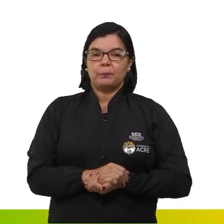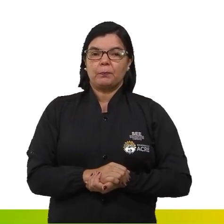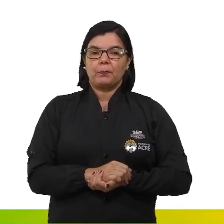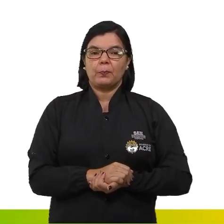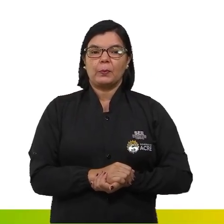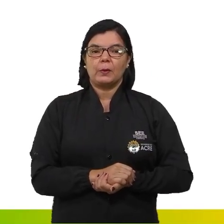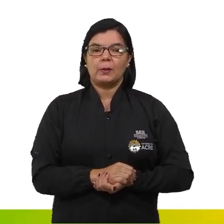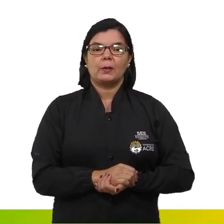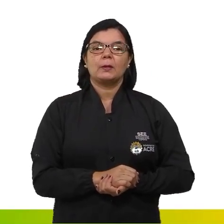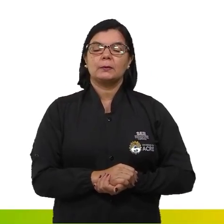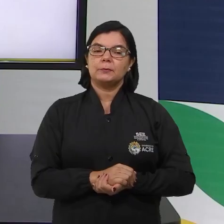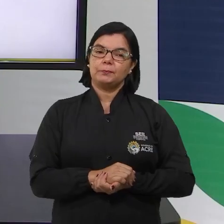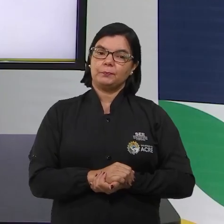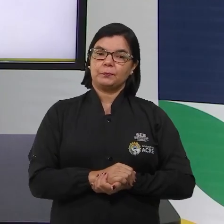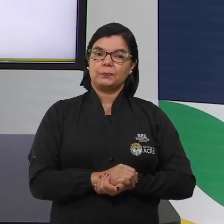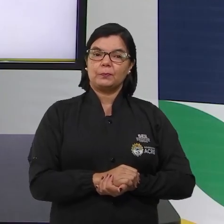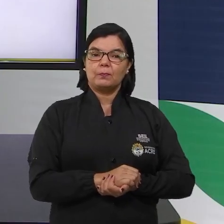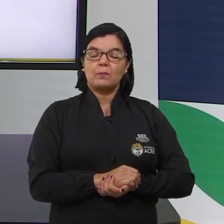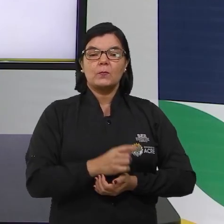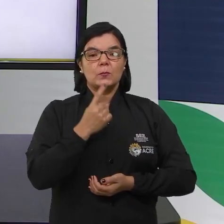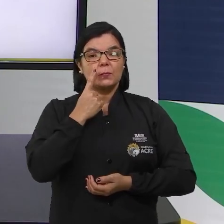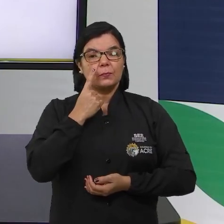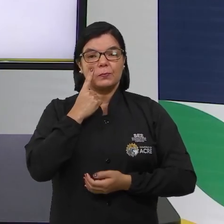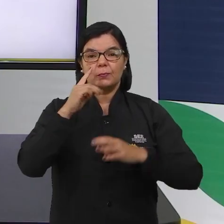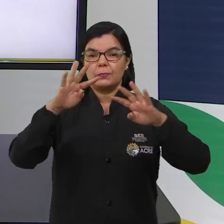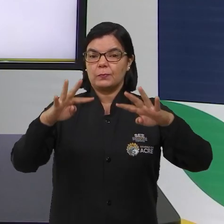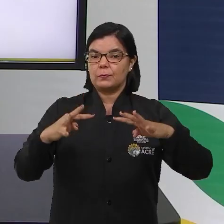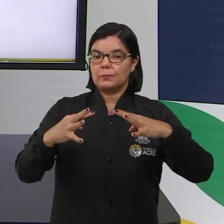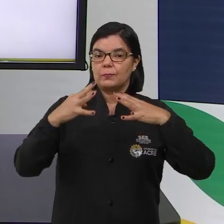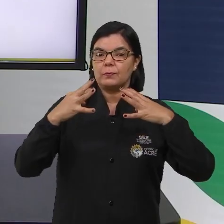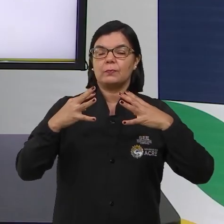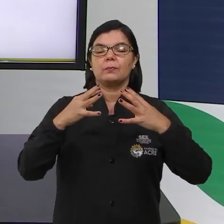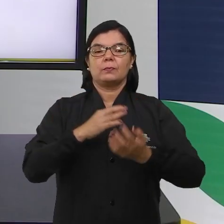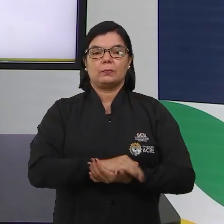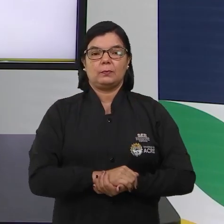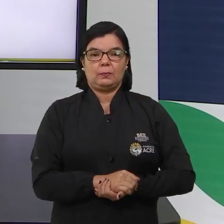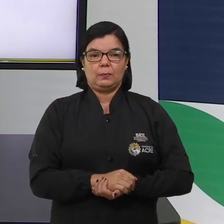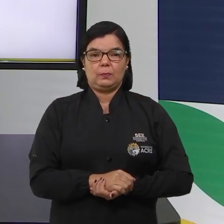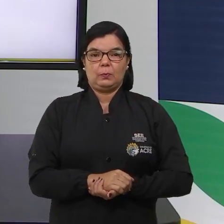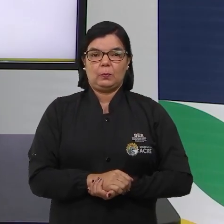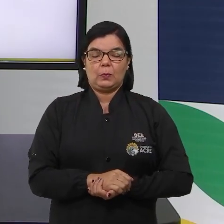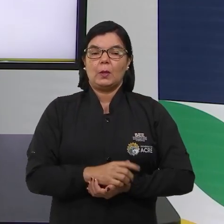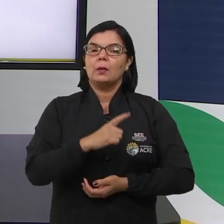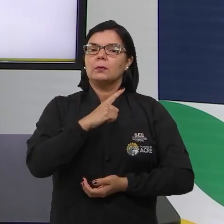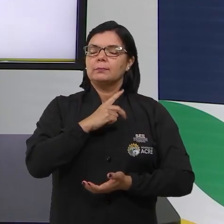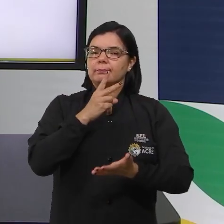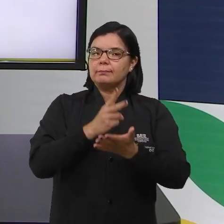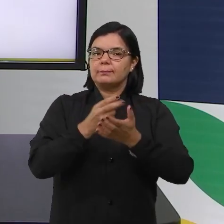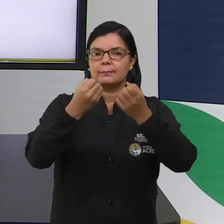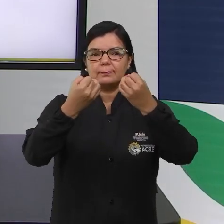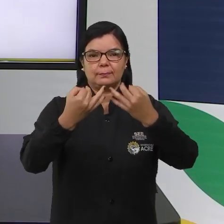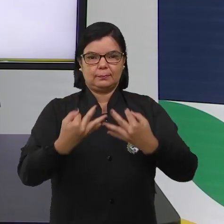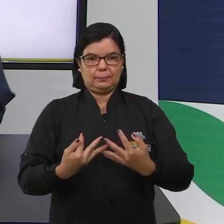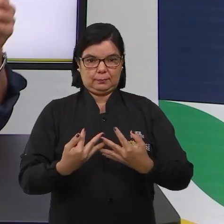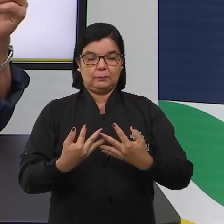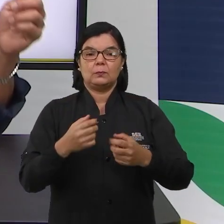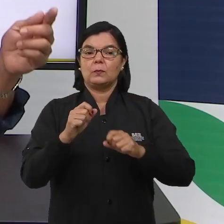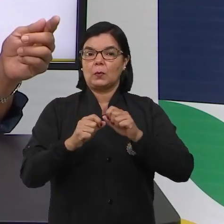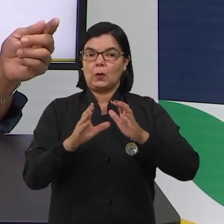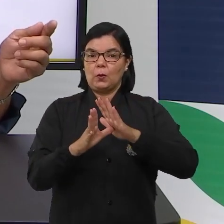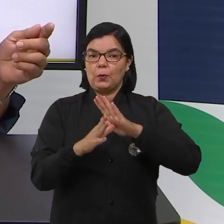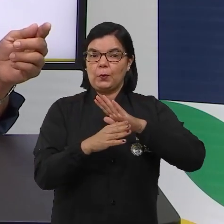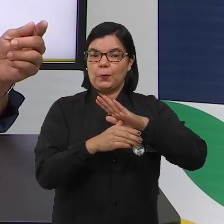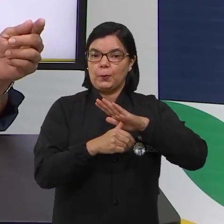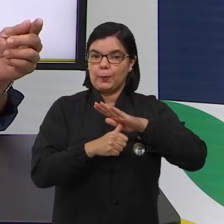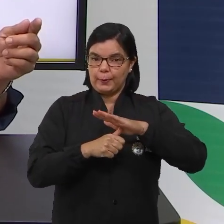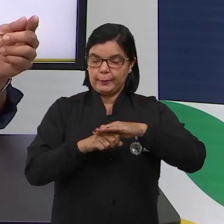bem. Agora eu queria logo chamar a atenção para uma coisa. A gente sempre fala da corrupção no